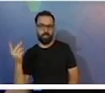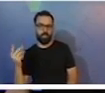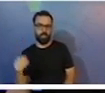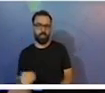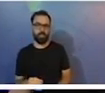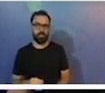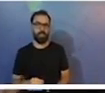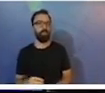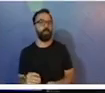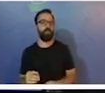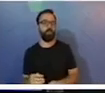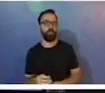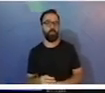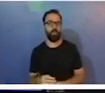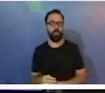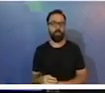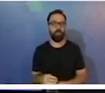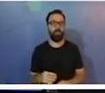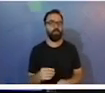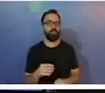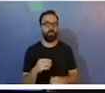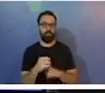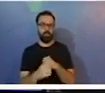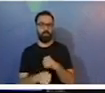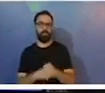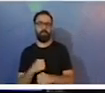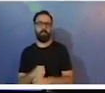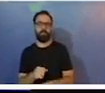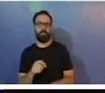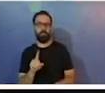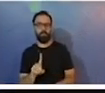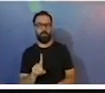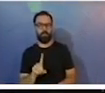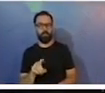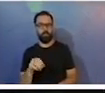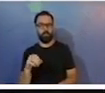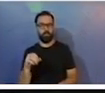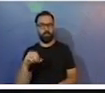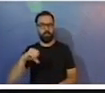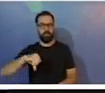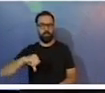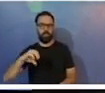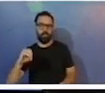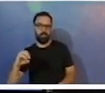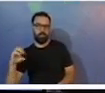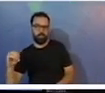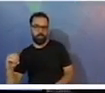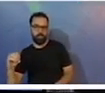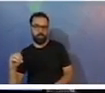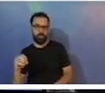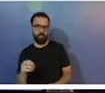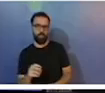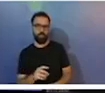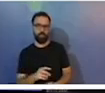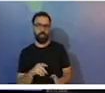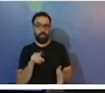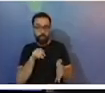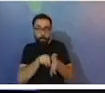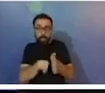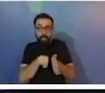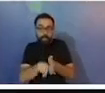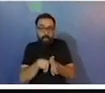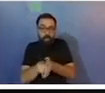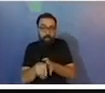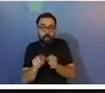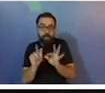chegando lá em 1900, alguns dos principais governantes da época, políticos e geógrafos,